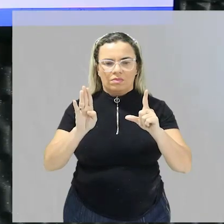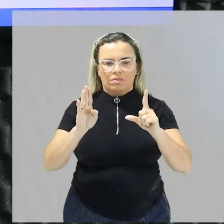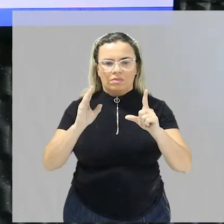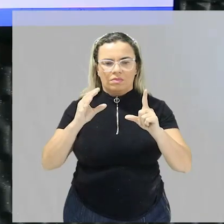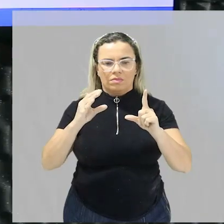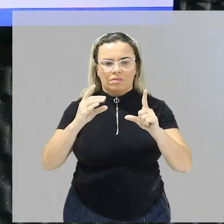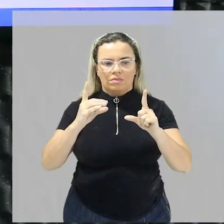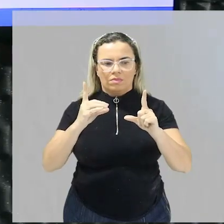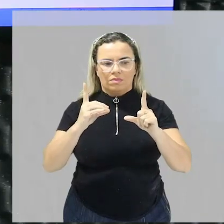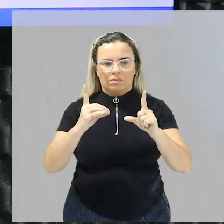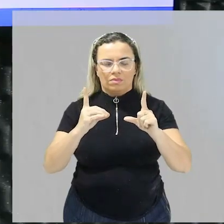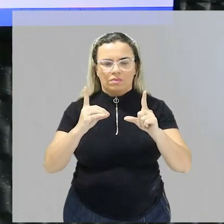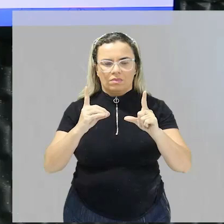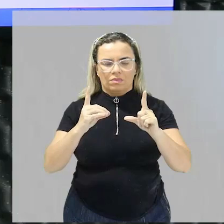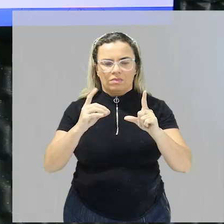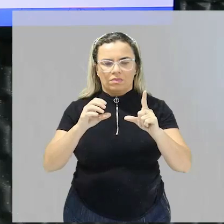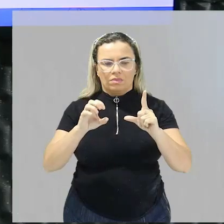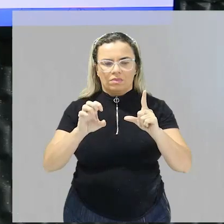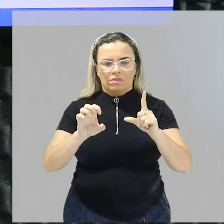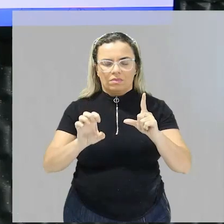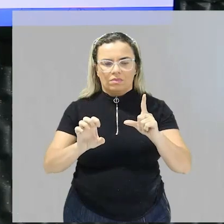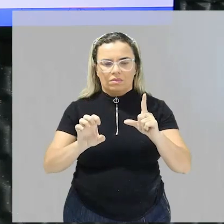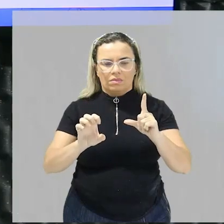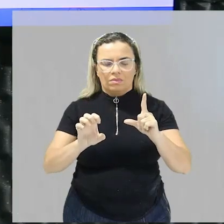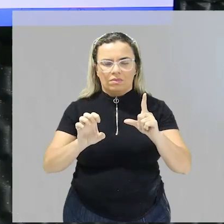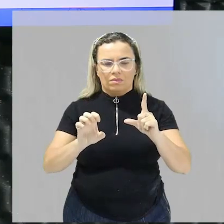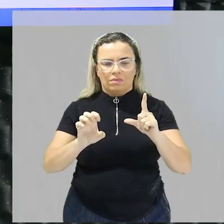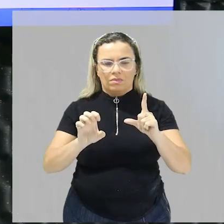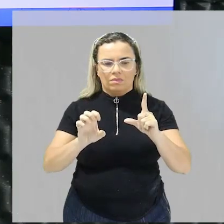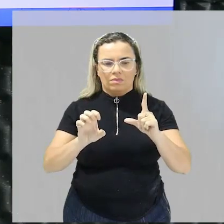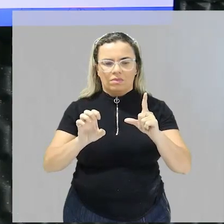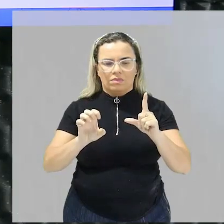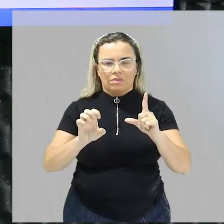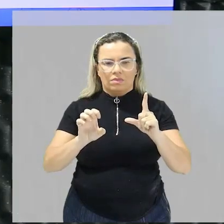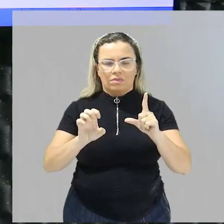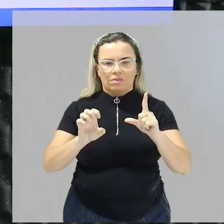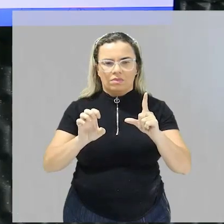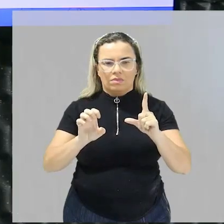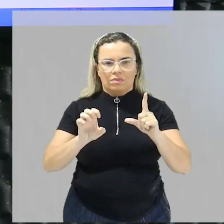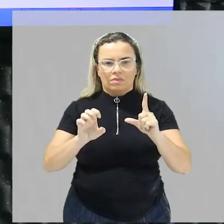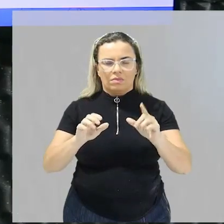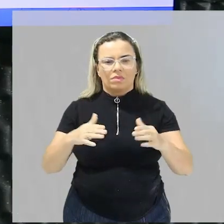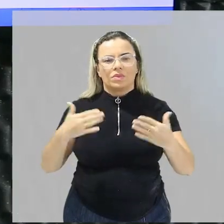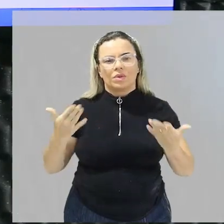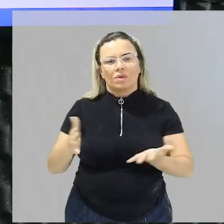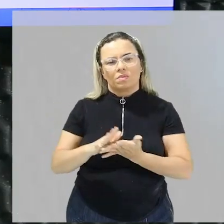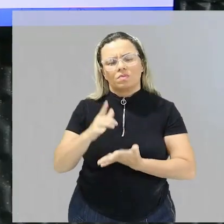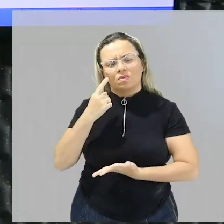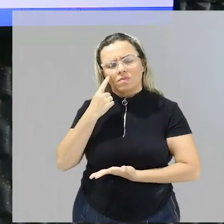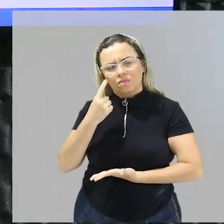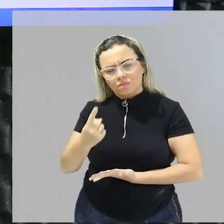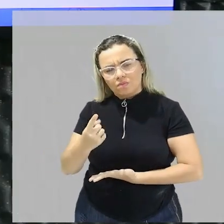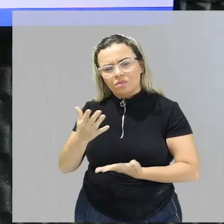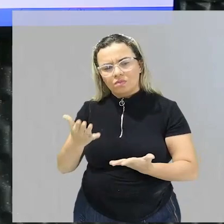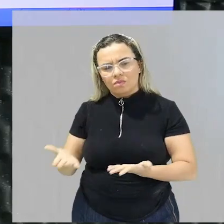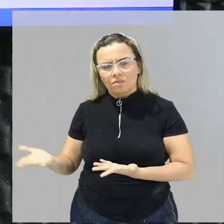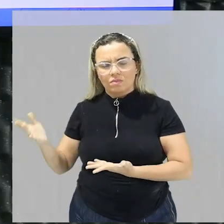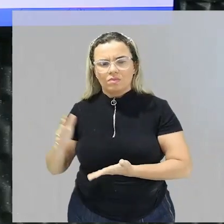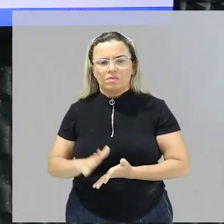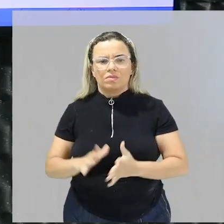21,65 e, por fim, na letra E, 10 elevado a 27,0, tá? Então, veja,